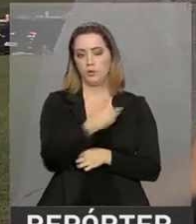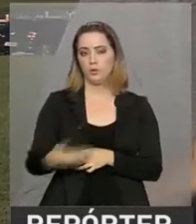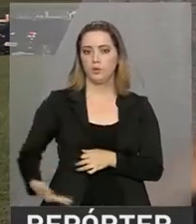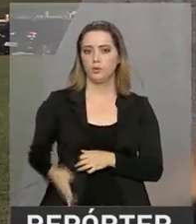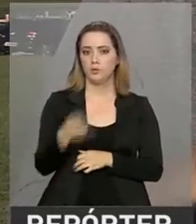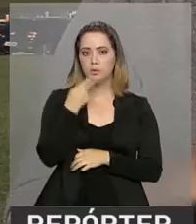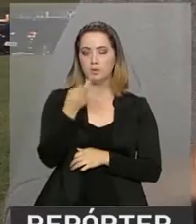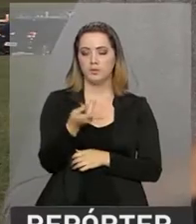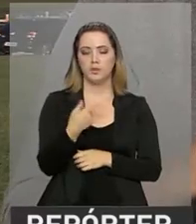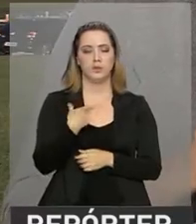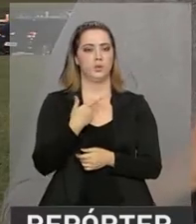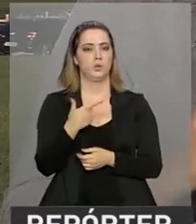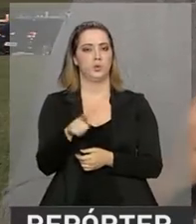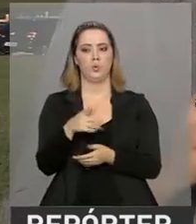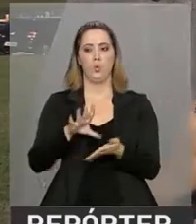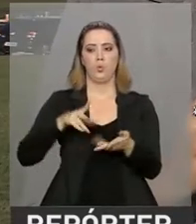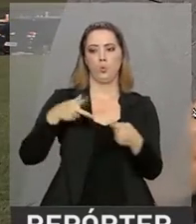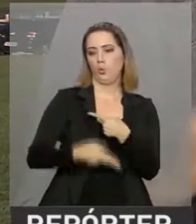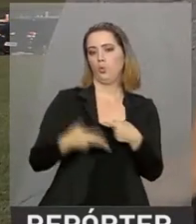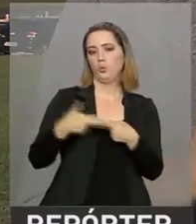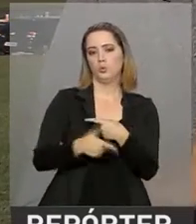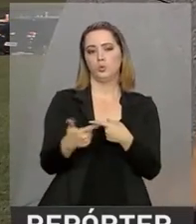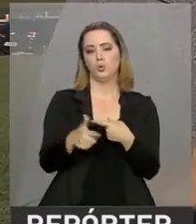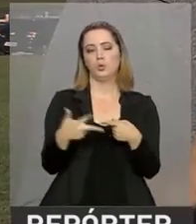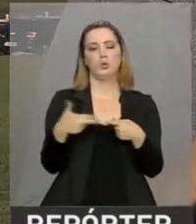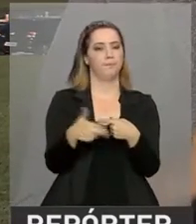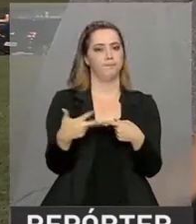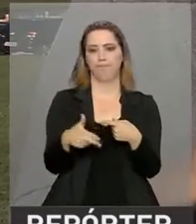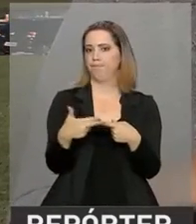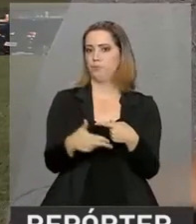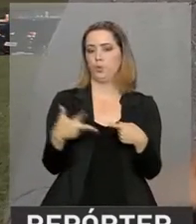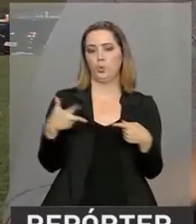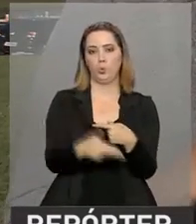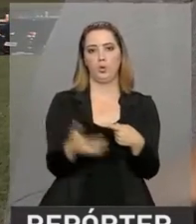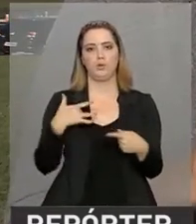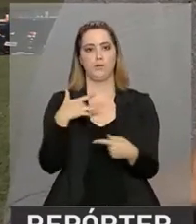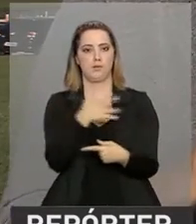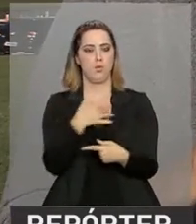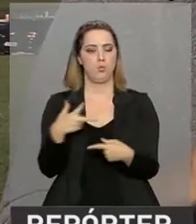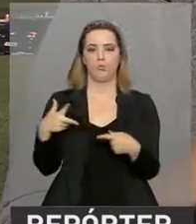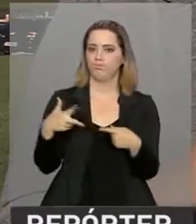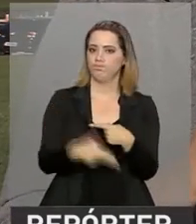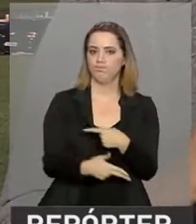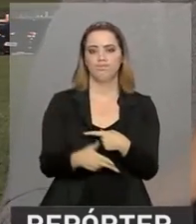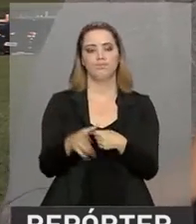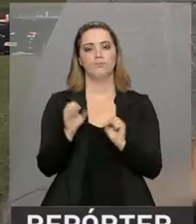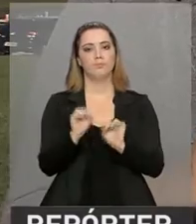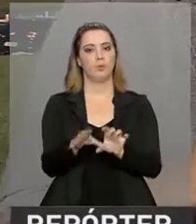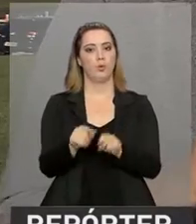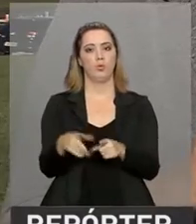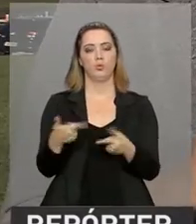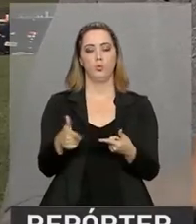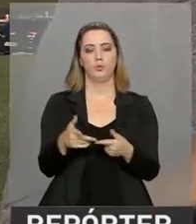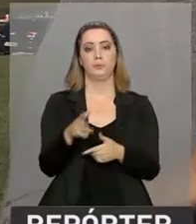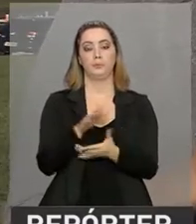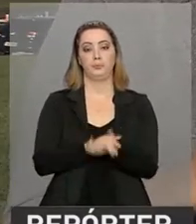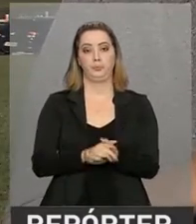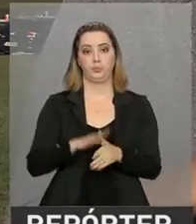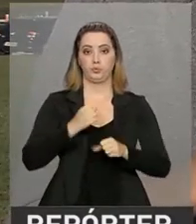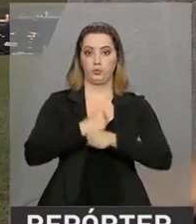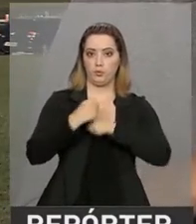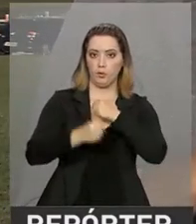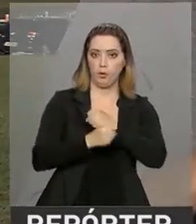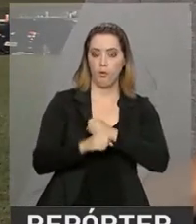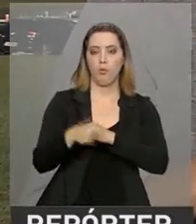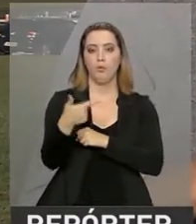texto não tira a verba da saúde nem da educação. Se aprovado ainda este ano, o projeto já passa a valer em 2017. A